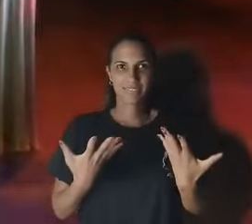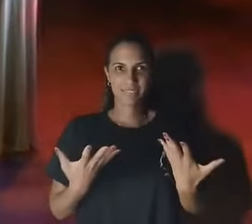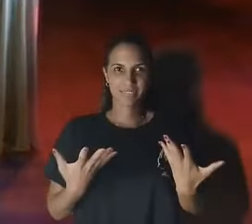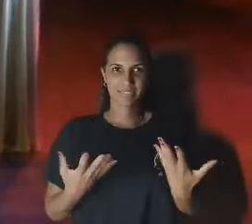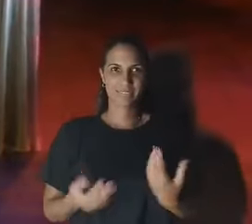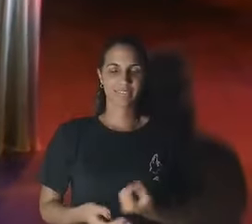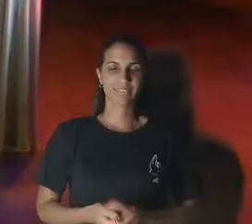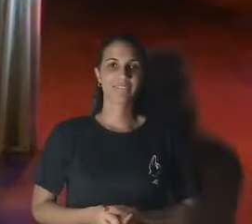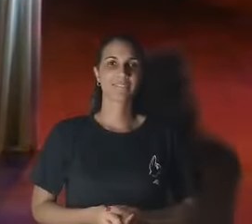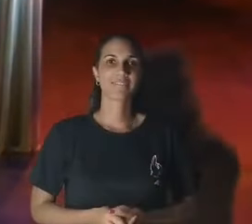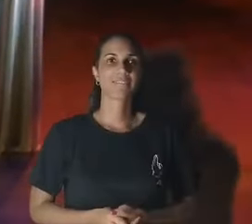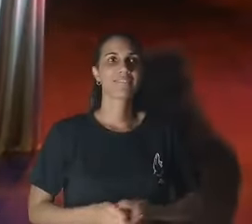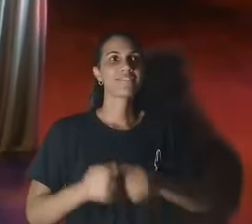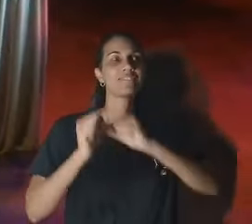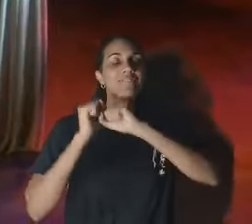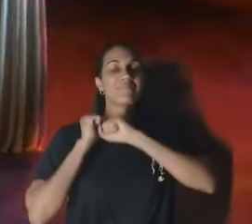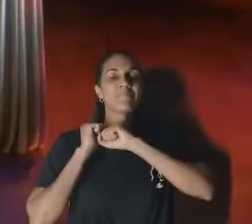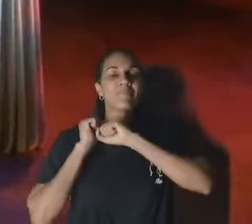bendito,